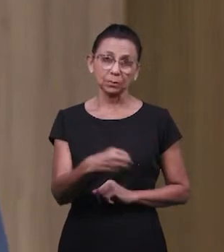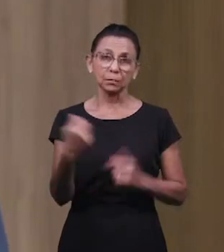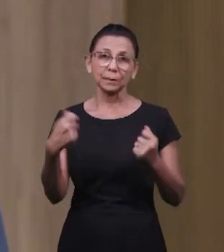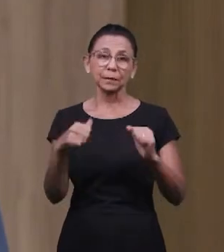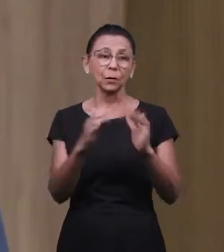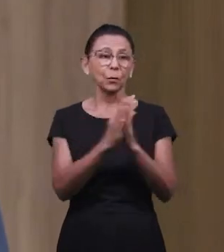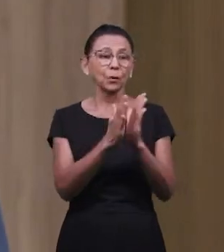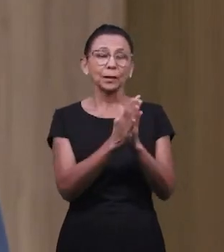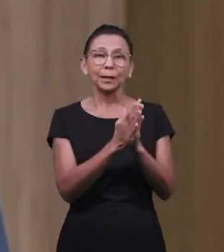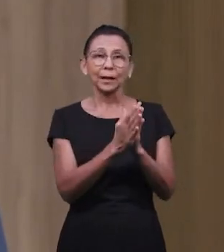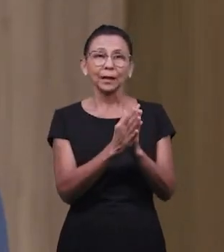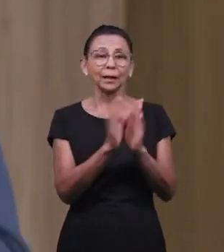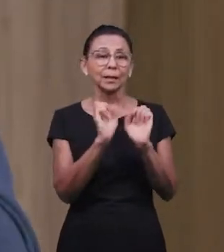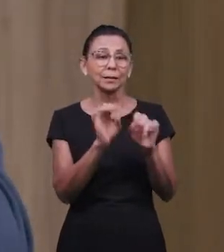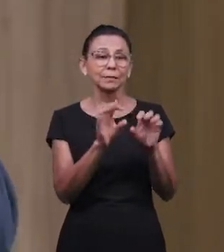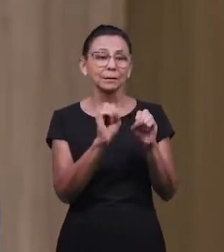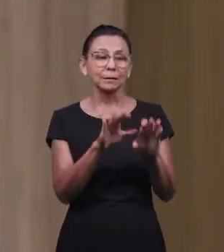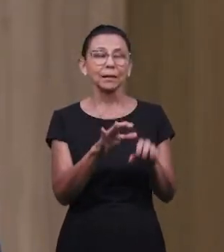filho a orar.